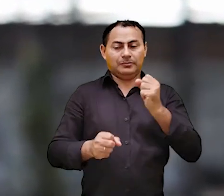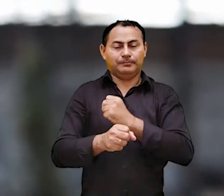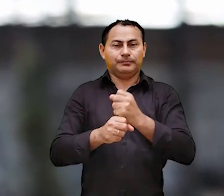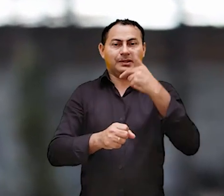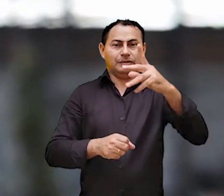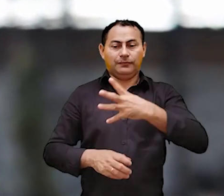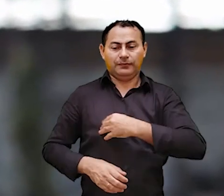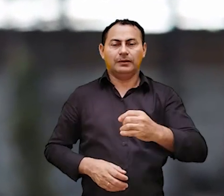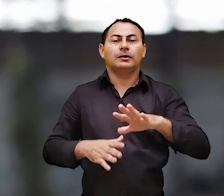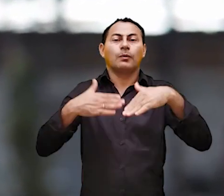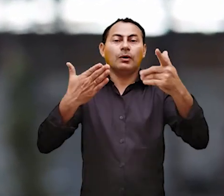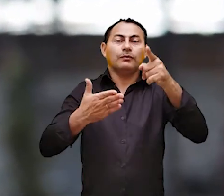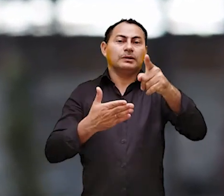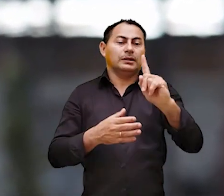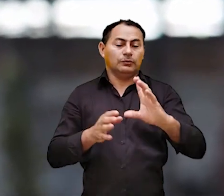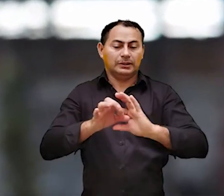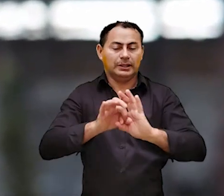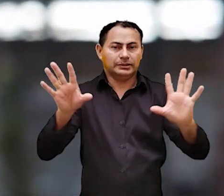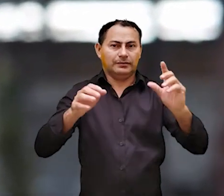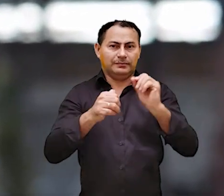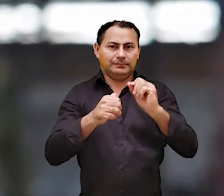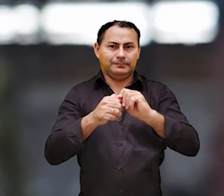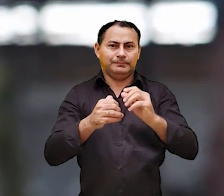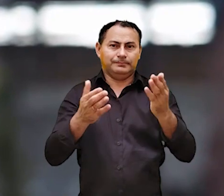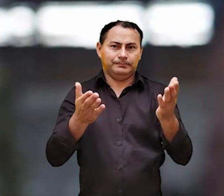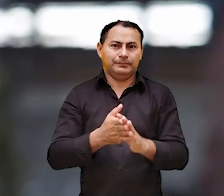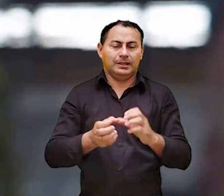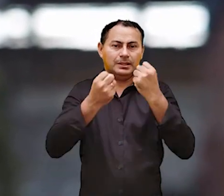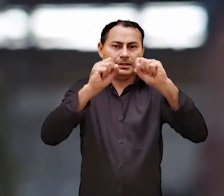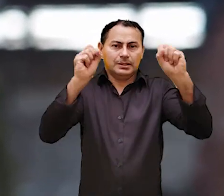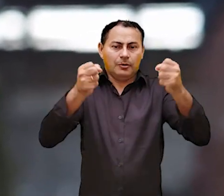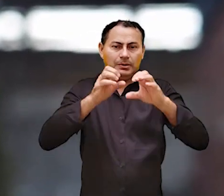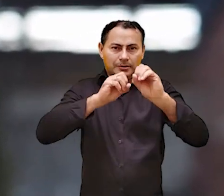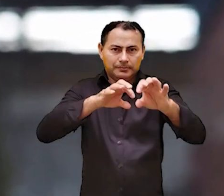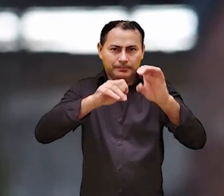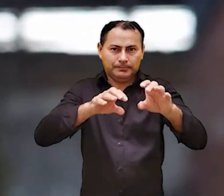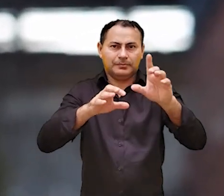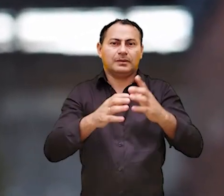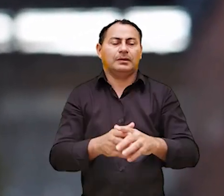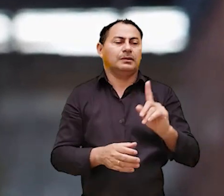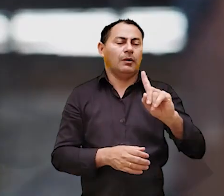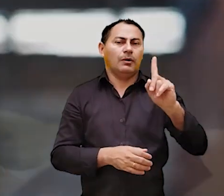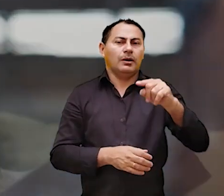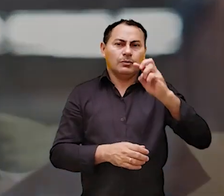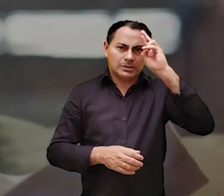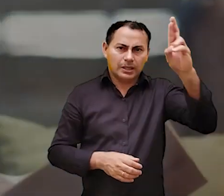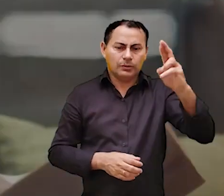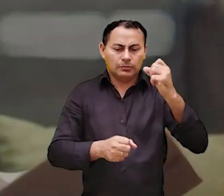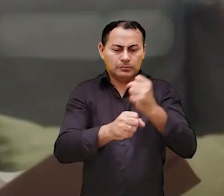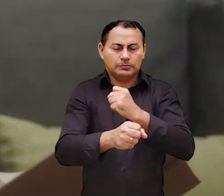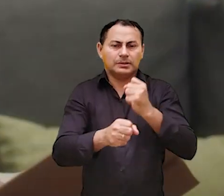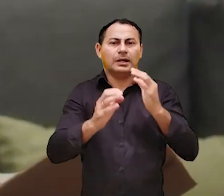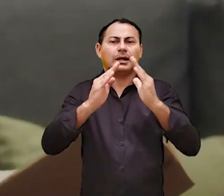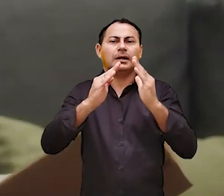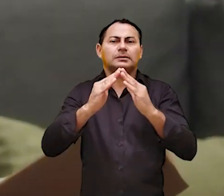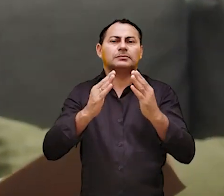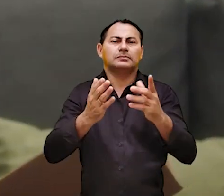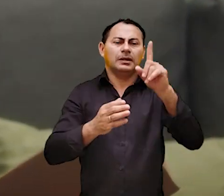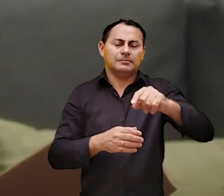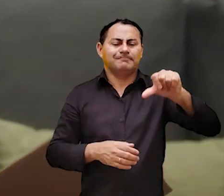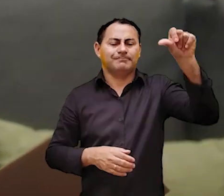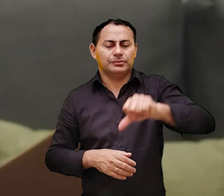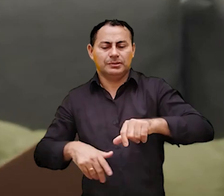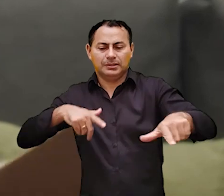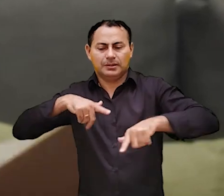não poderá construir a vida de seu filho enquanto você não deixá-lo fazer isso. Esse salmo está ensinando que, se não for o Senhor o construtor da